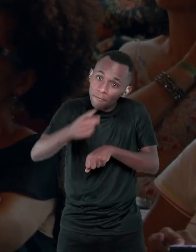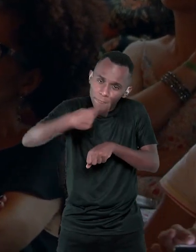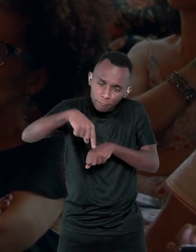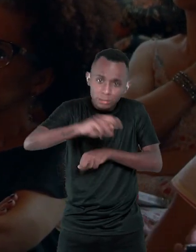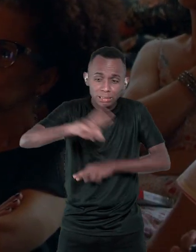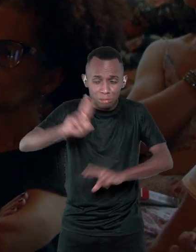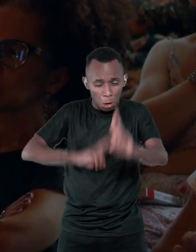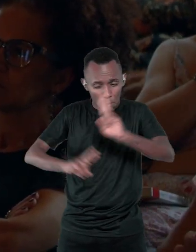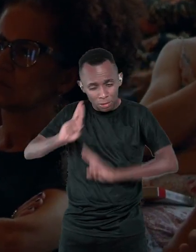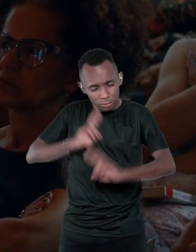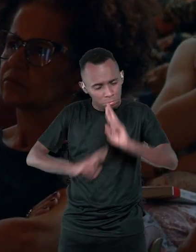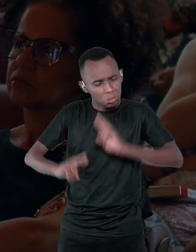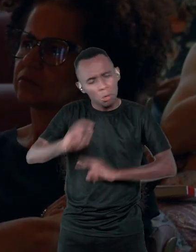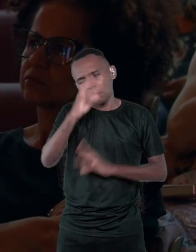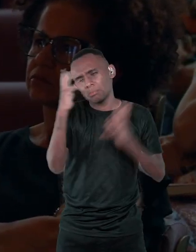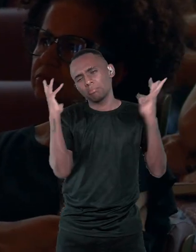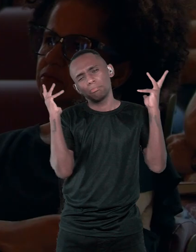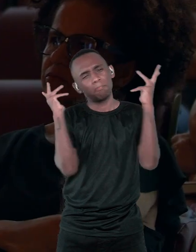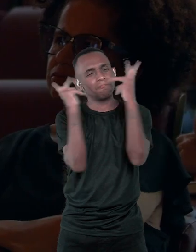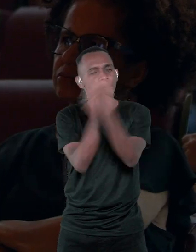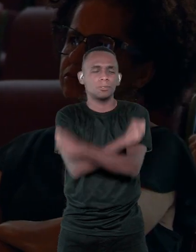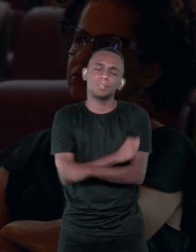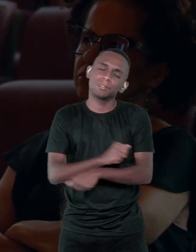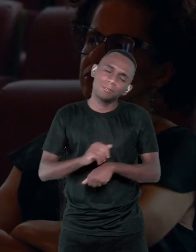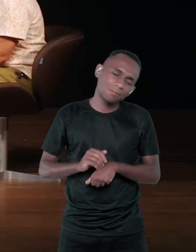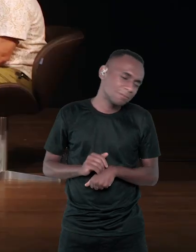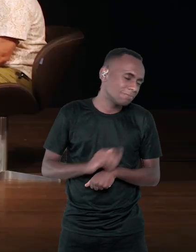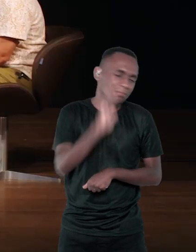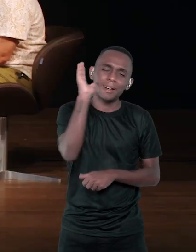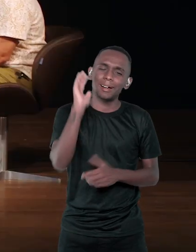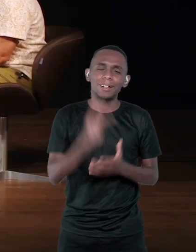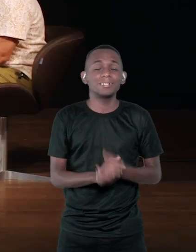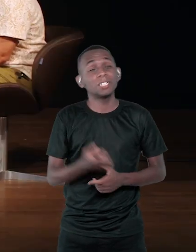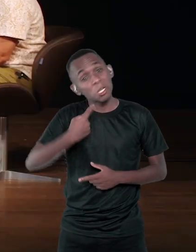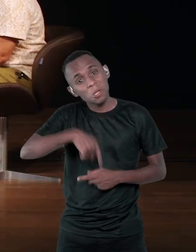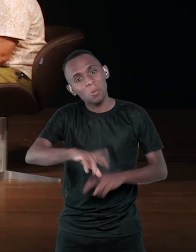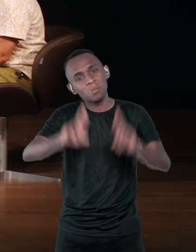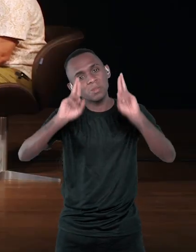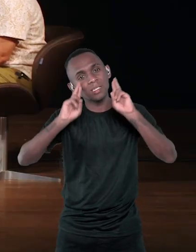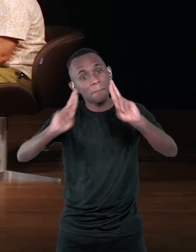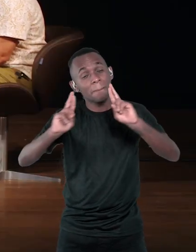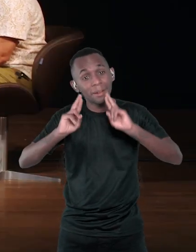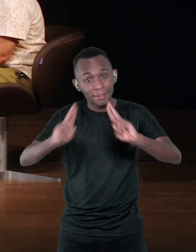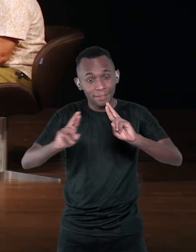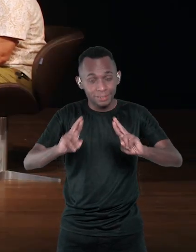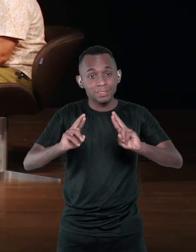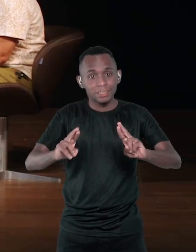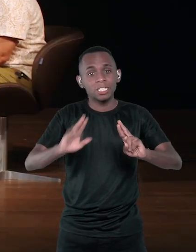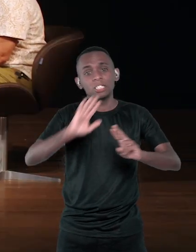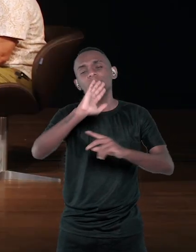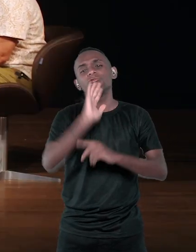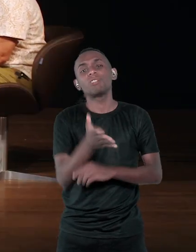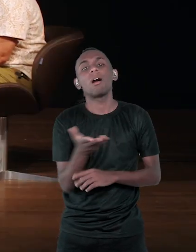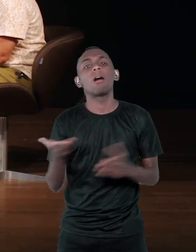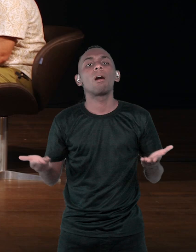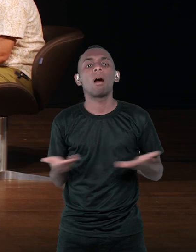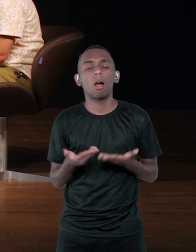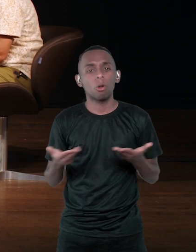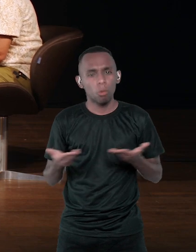diversos espectadores acompanham atentamente a fala de Silvana. A gente já está